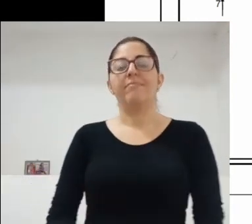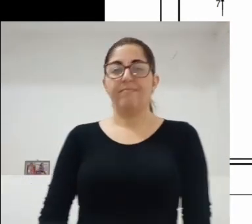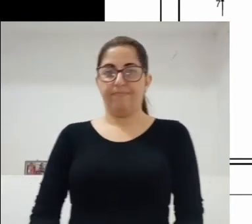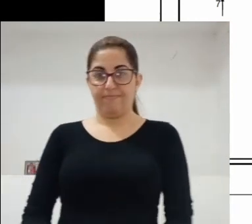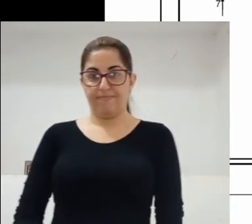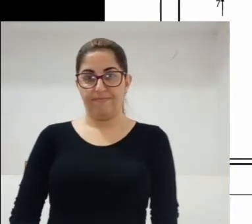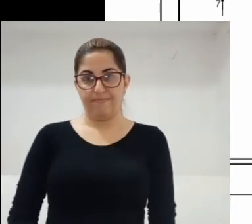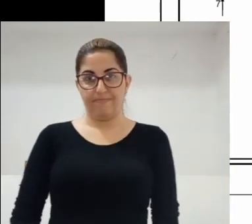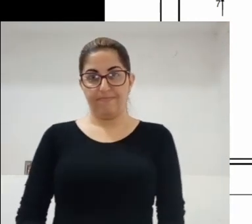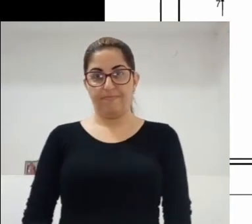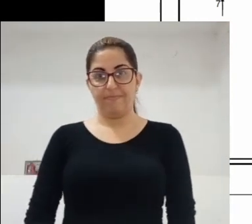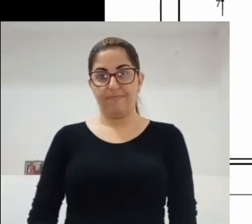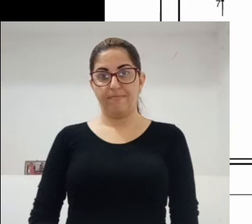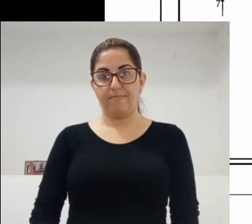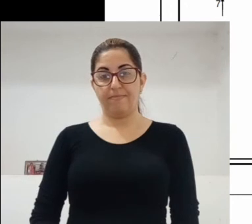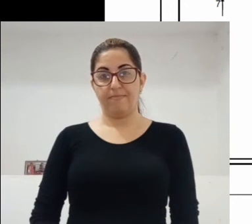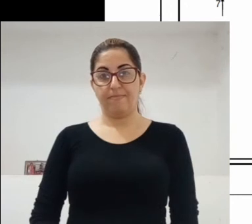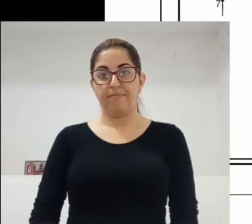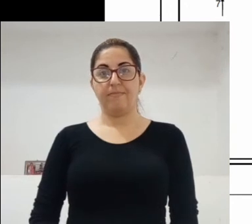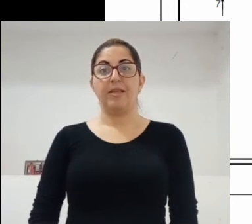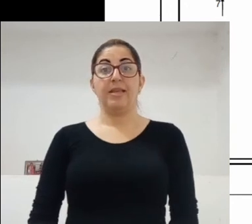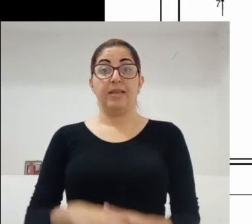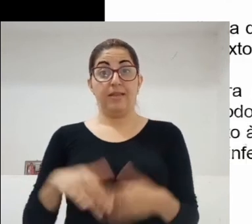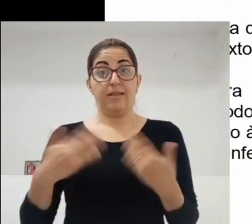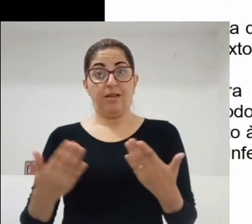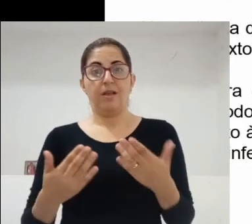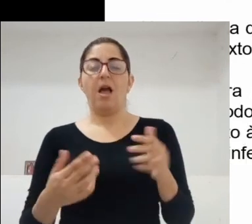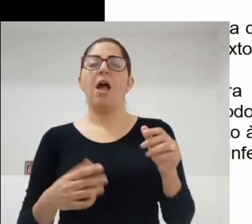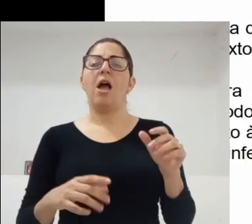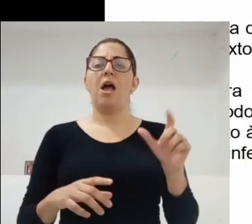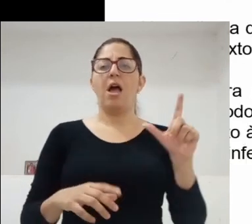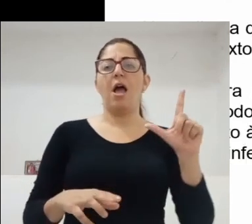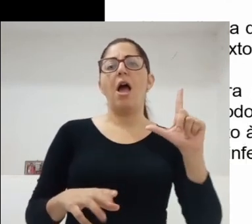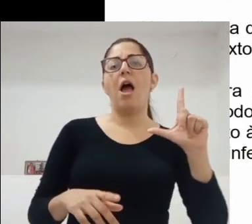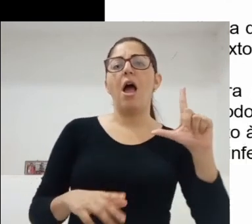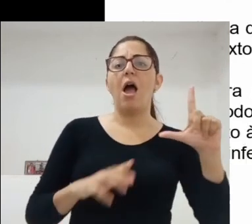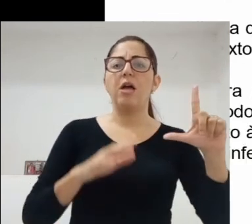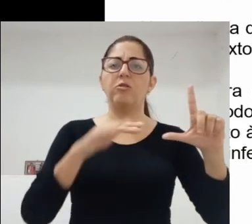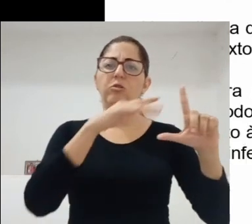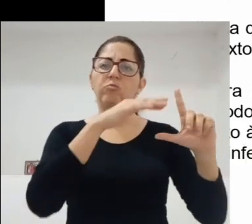Então a legenda se torna um elemento obrigatório, né?